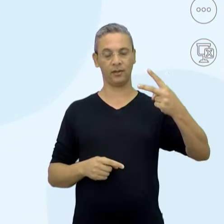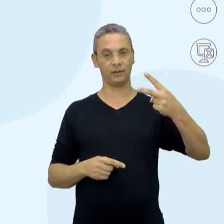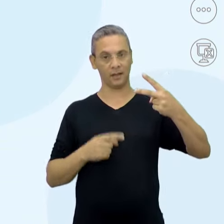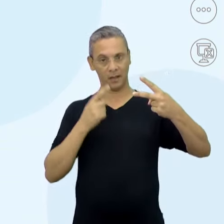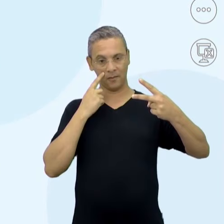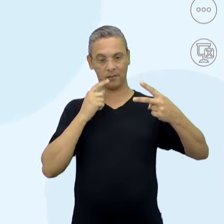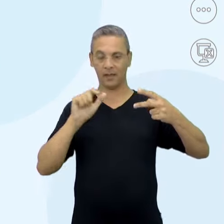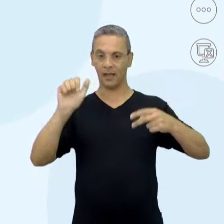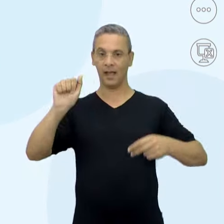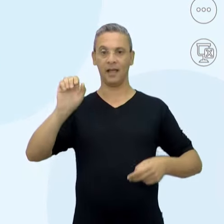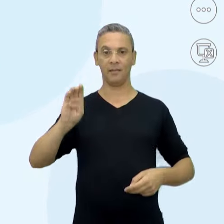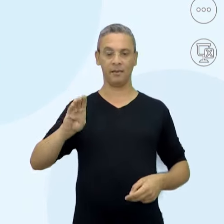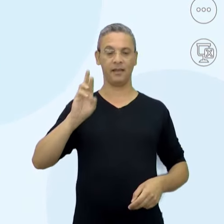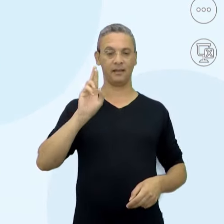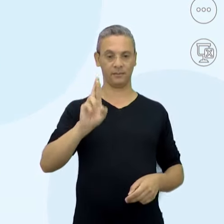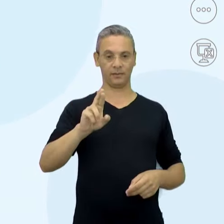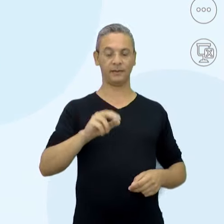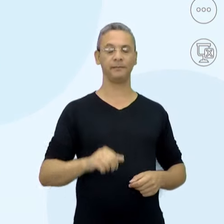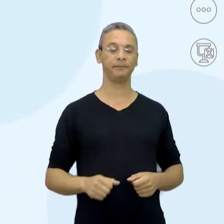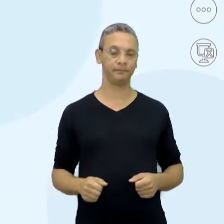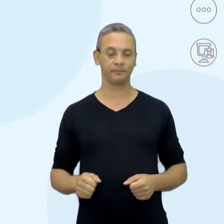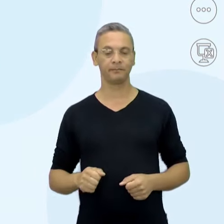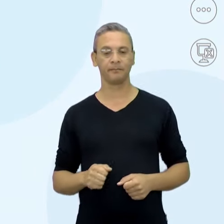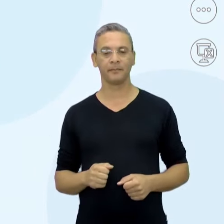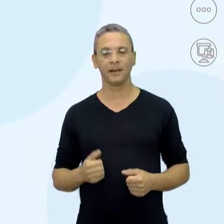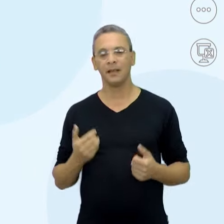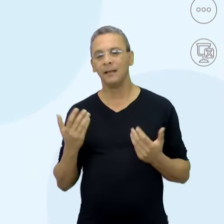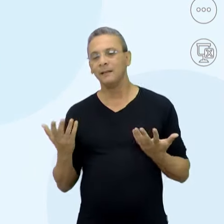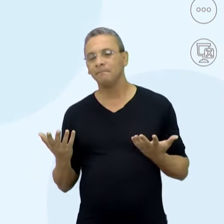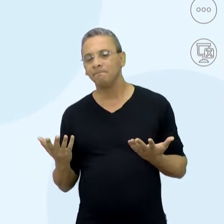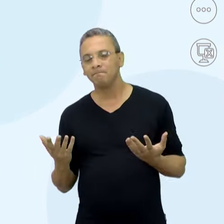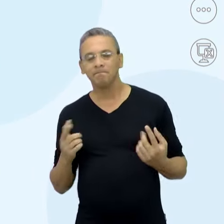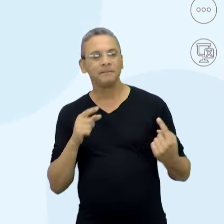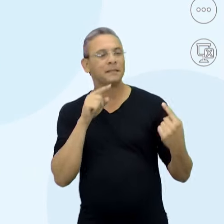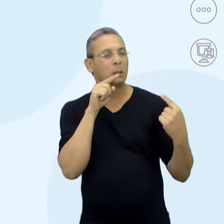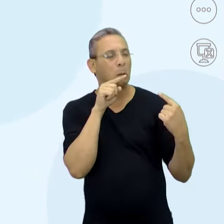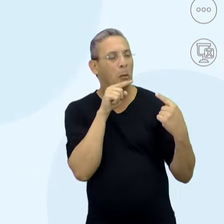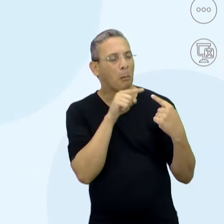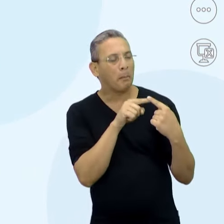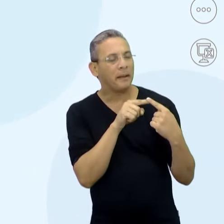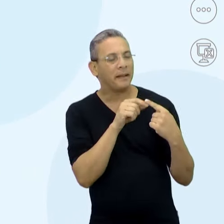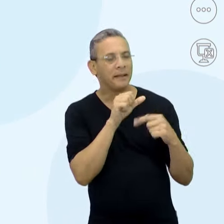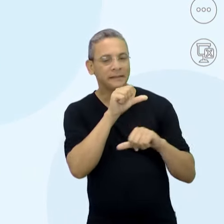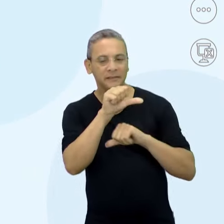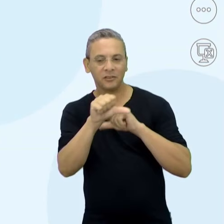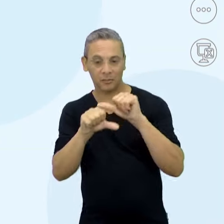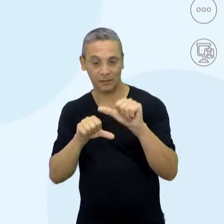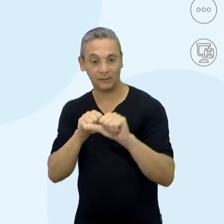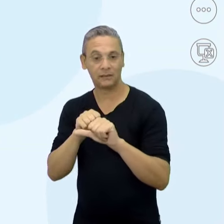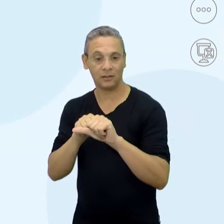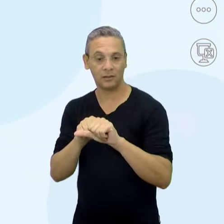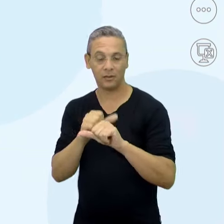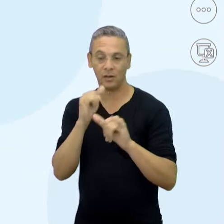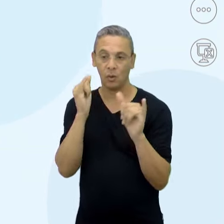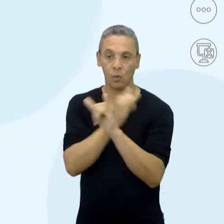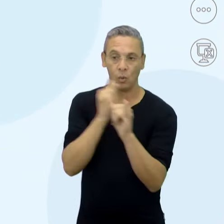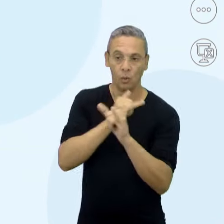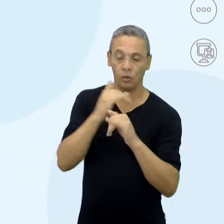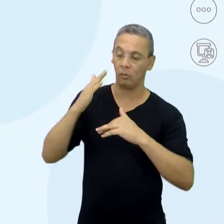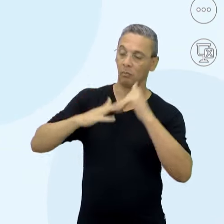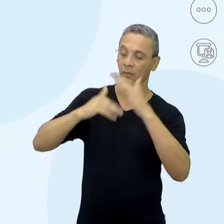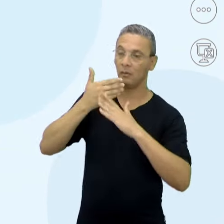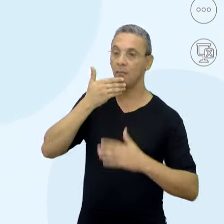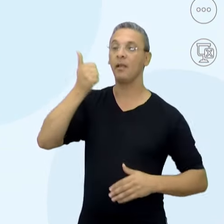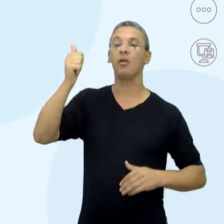como A e B. Vou ler para você. Olha só. Qual é a combinação que proporciona uma transformação de energia